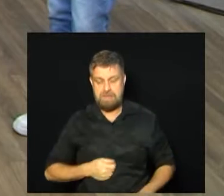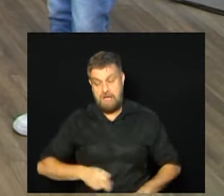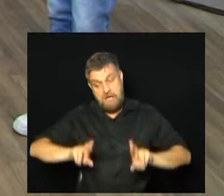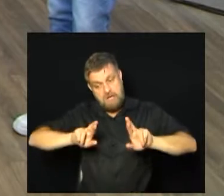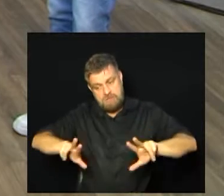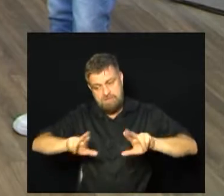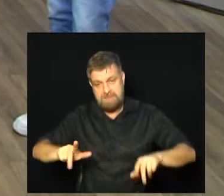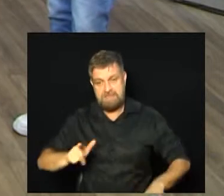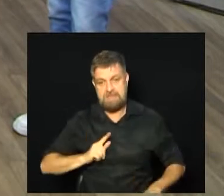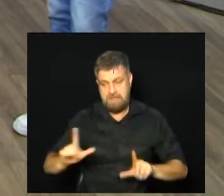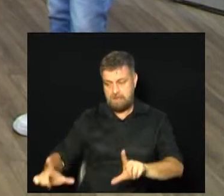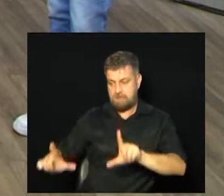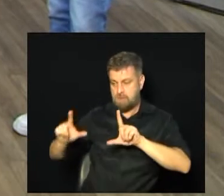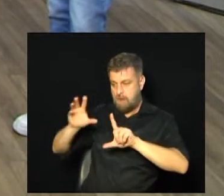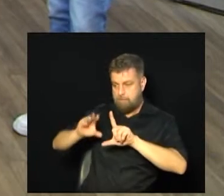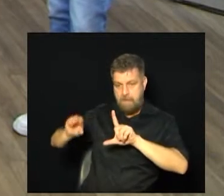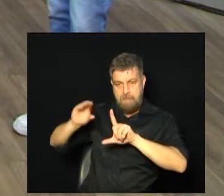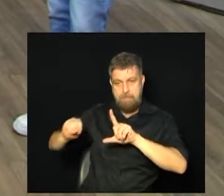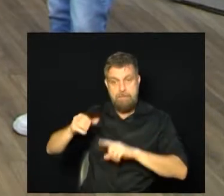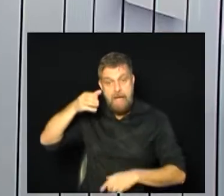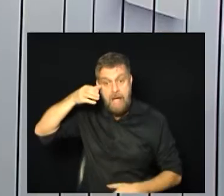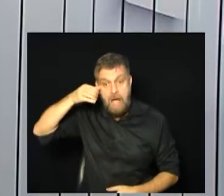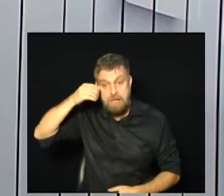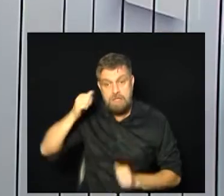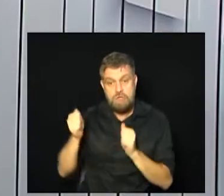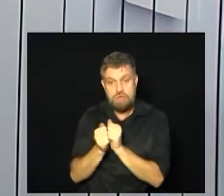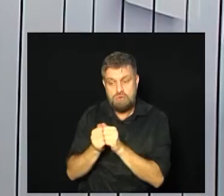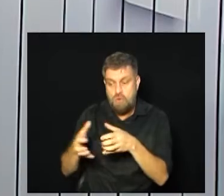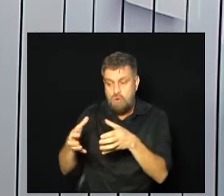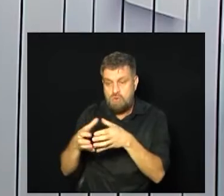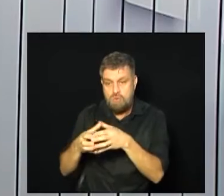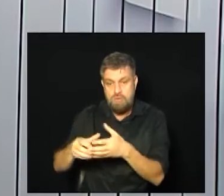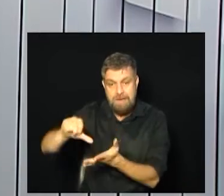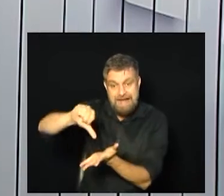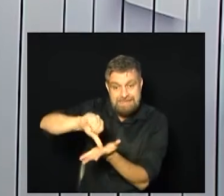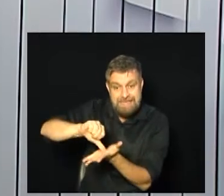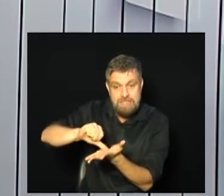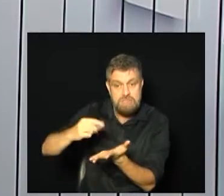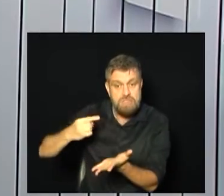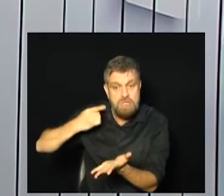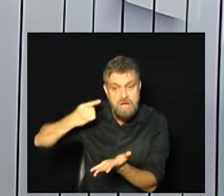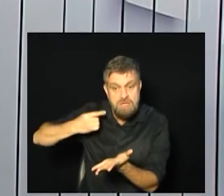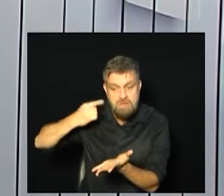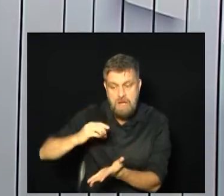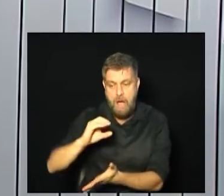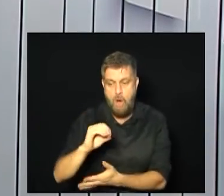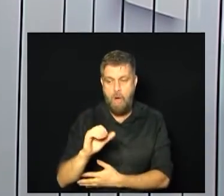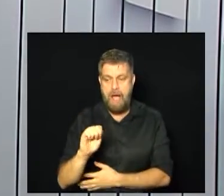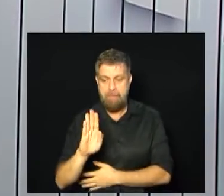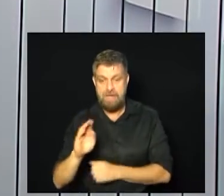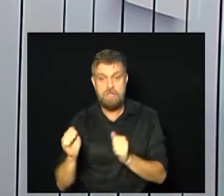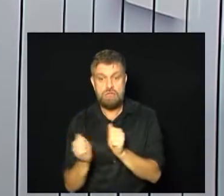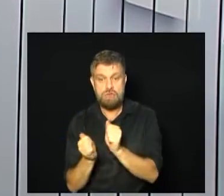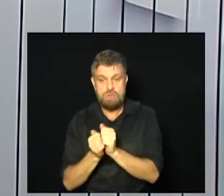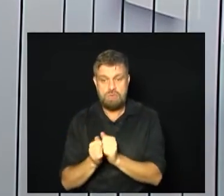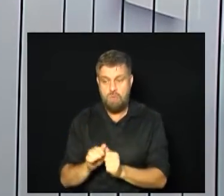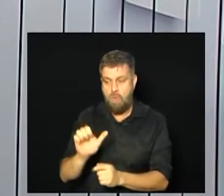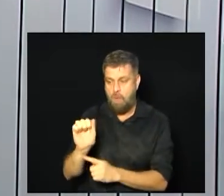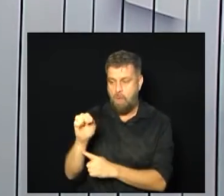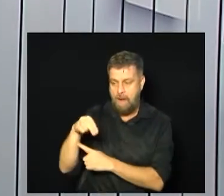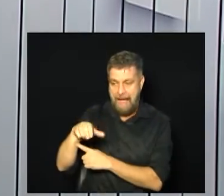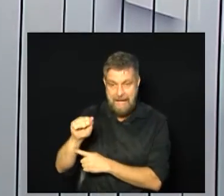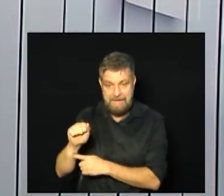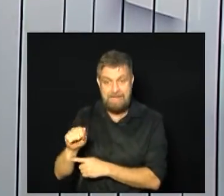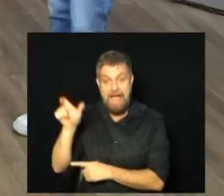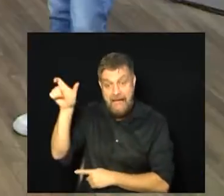Câmara Notícia também o André Aranha, que está na sede da OAB, subseção aqui de Campinas, com a advogada, com a Ana